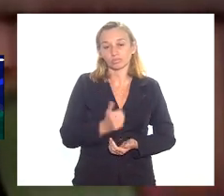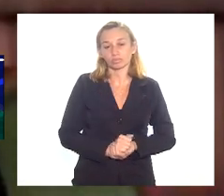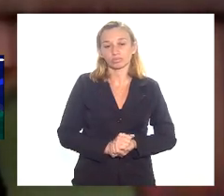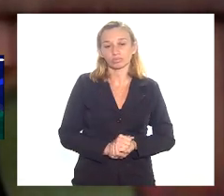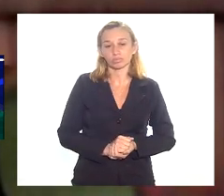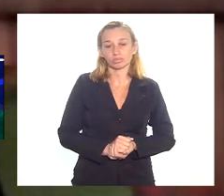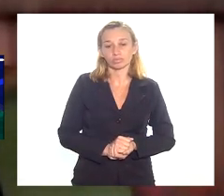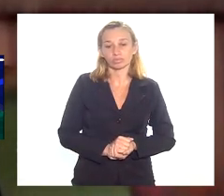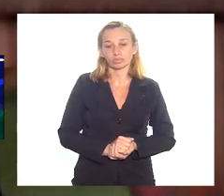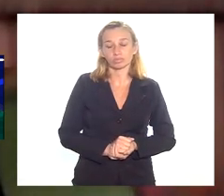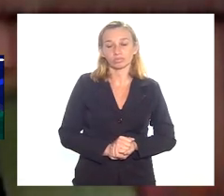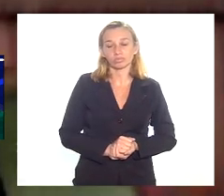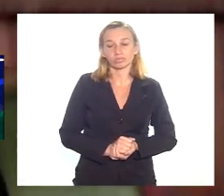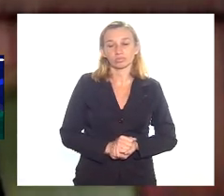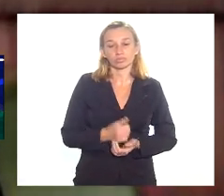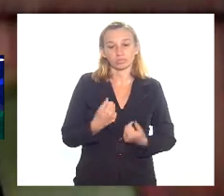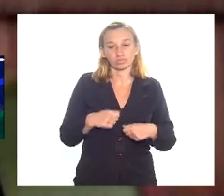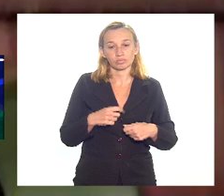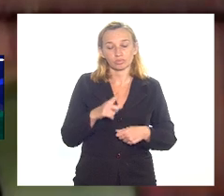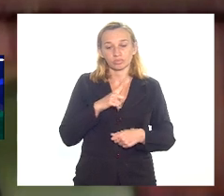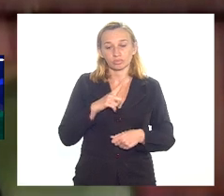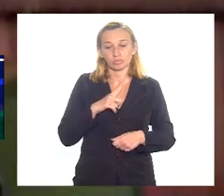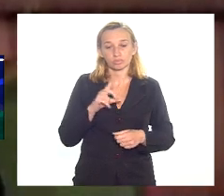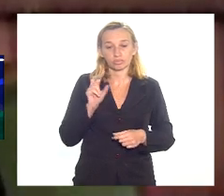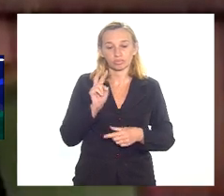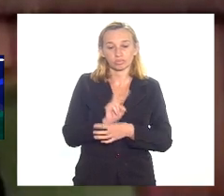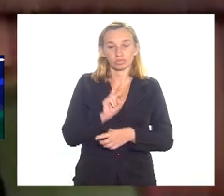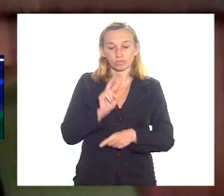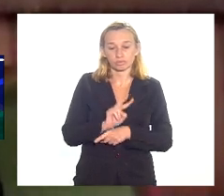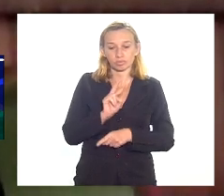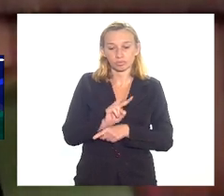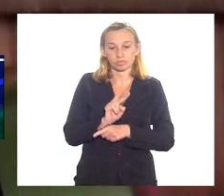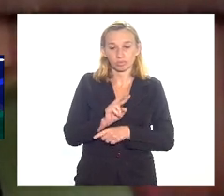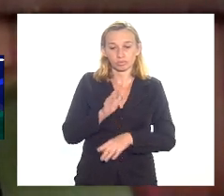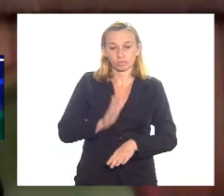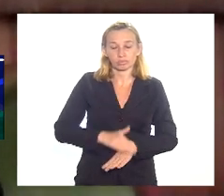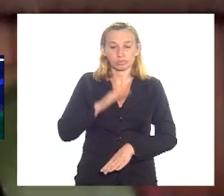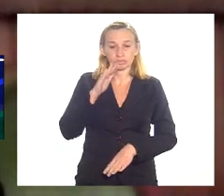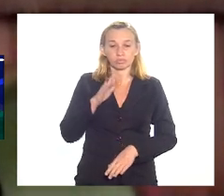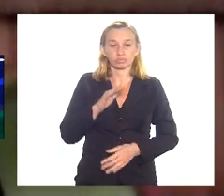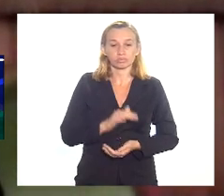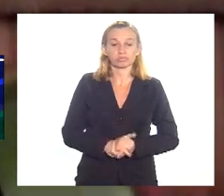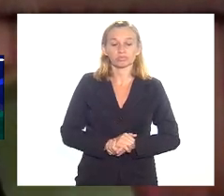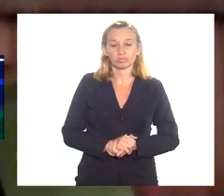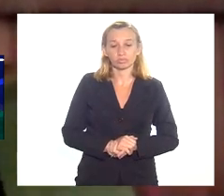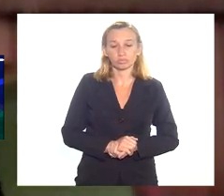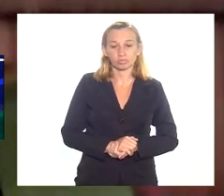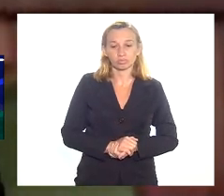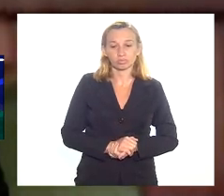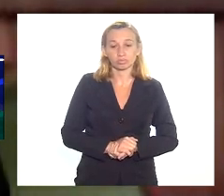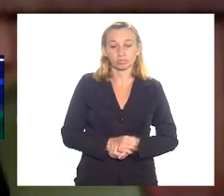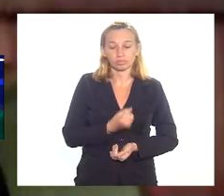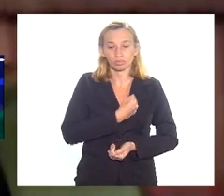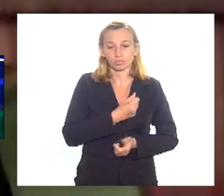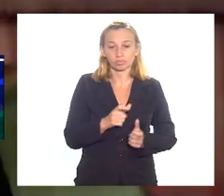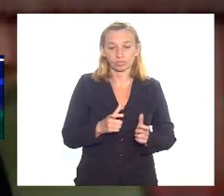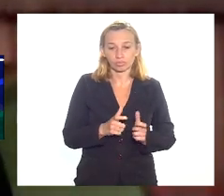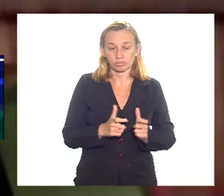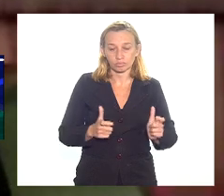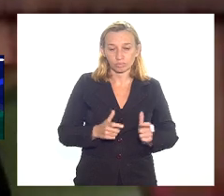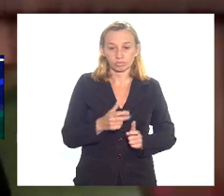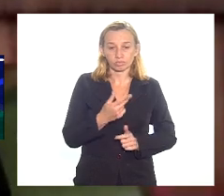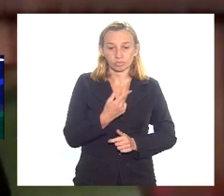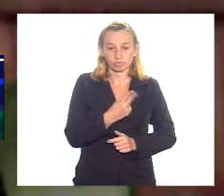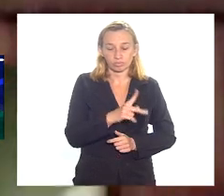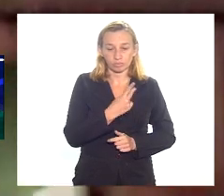violação. É preciso que haja uma proteção maior a essa categoria, dado que a maioria delas, né,